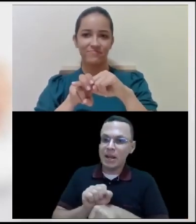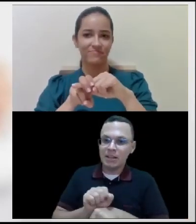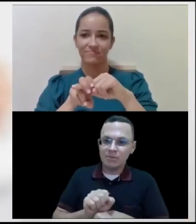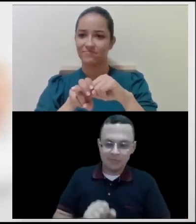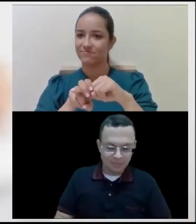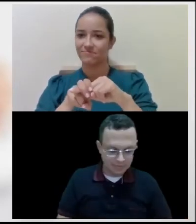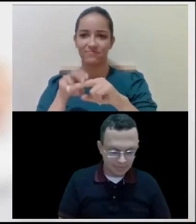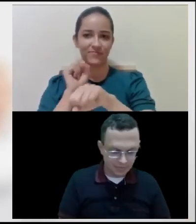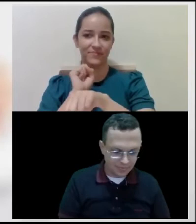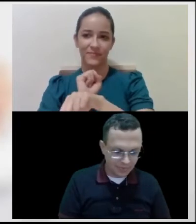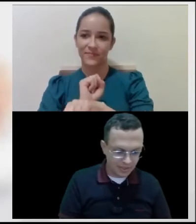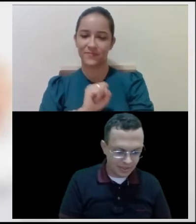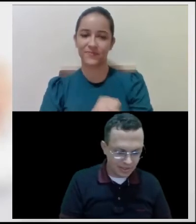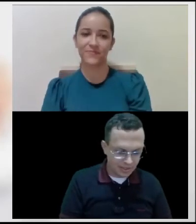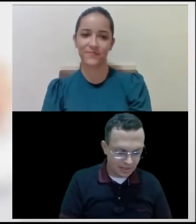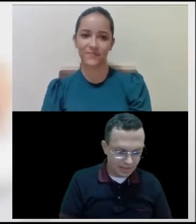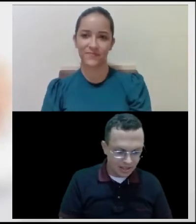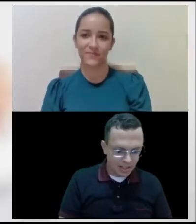parado.